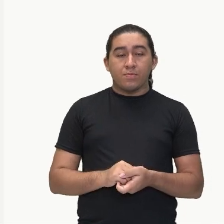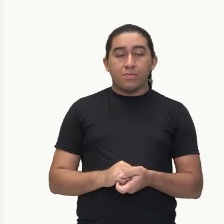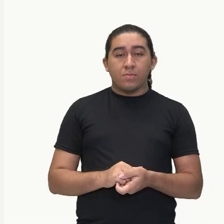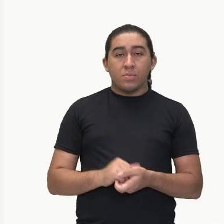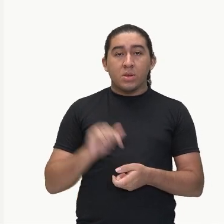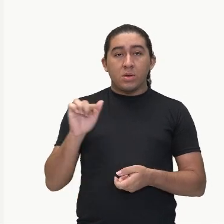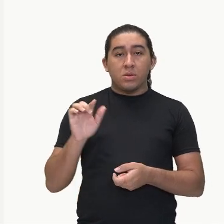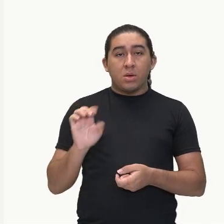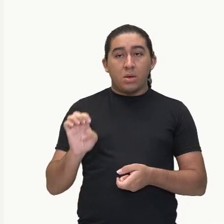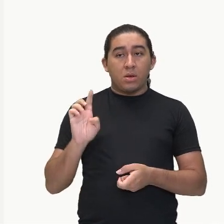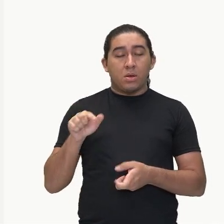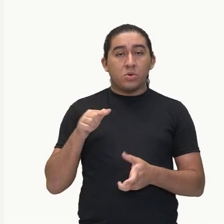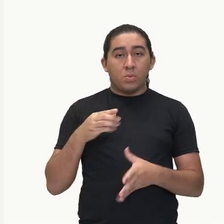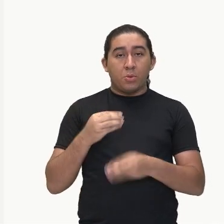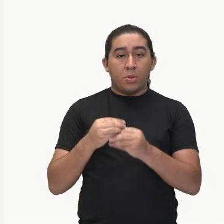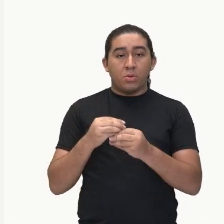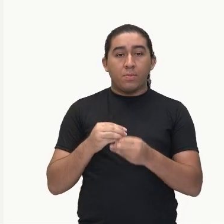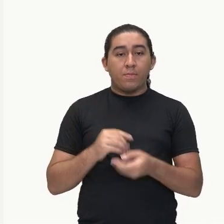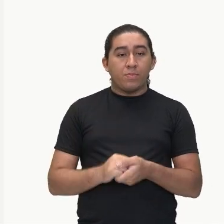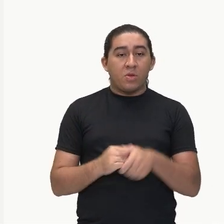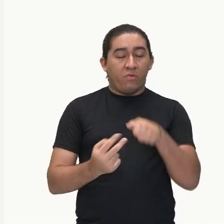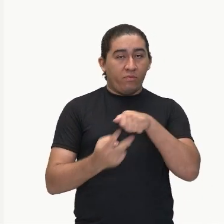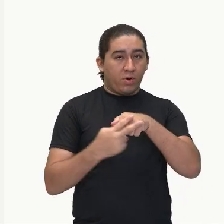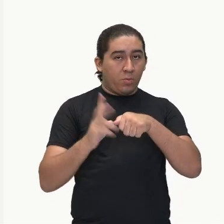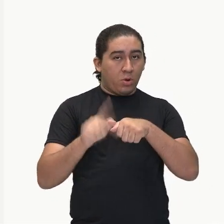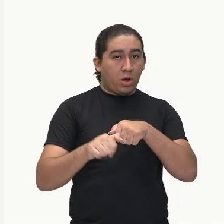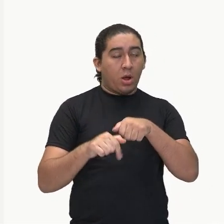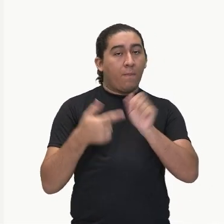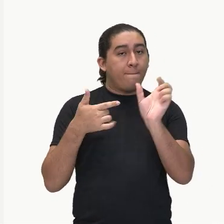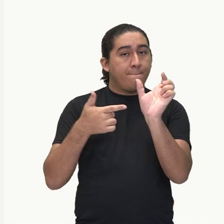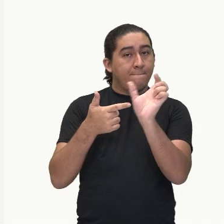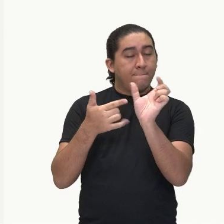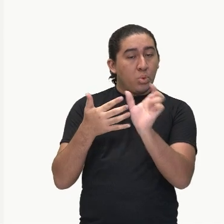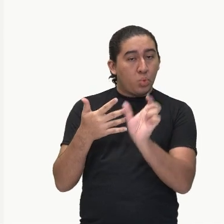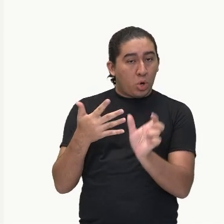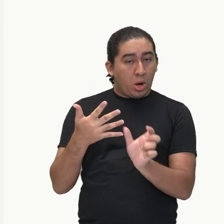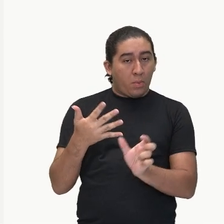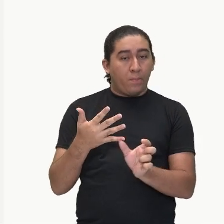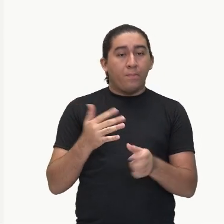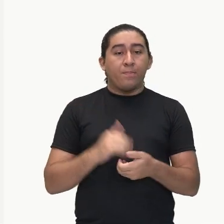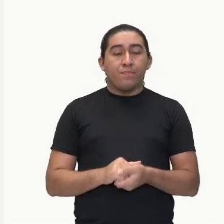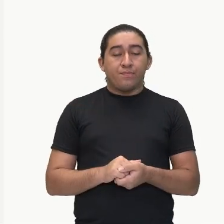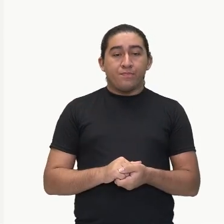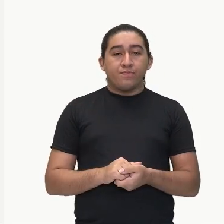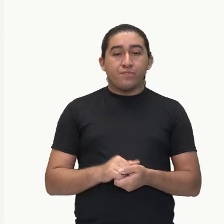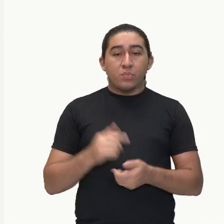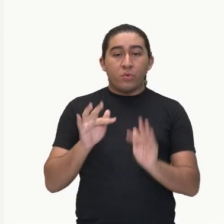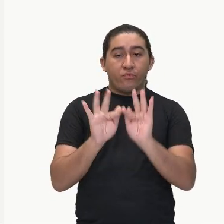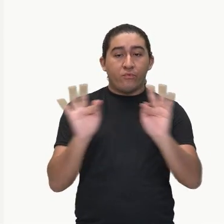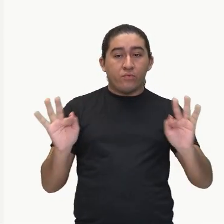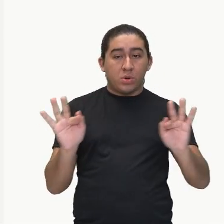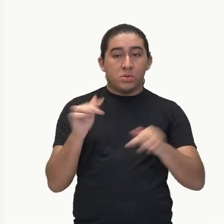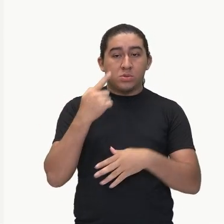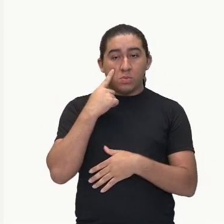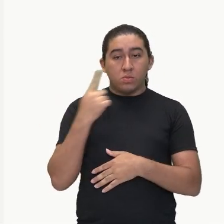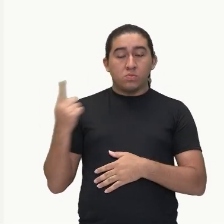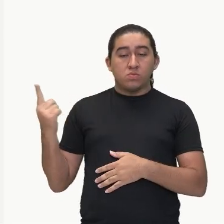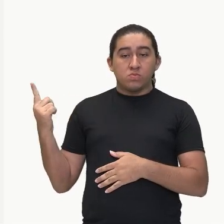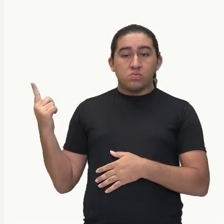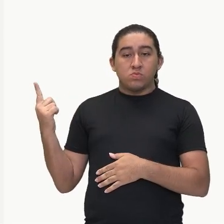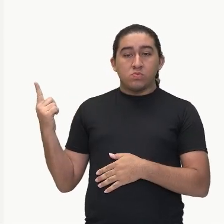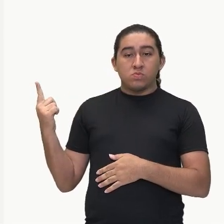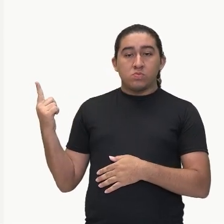uma adição. O verbo vai para o plural. O ator com seus convidados, eu posso